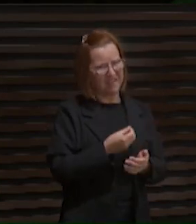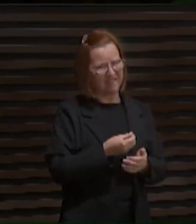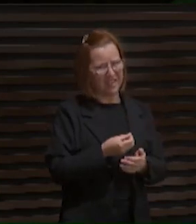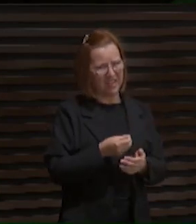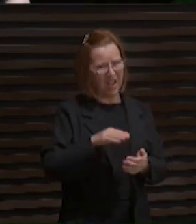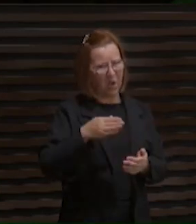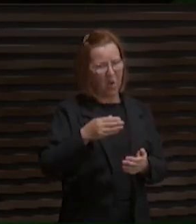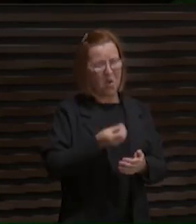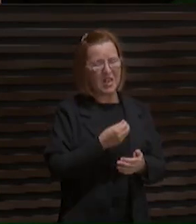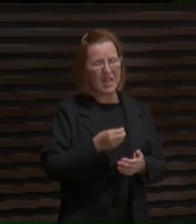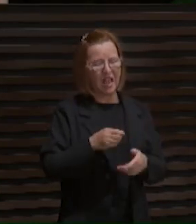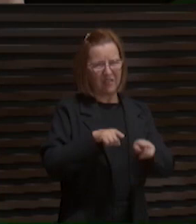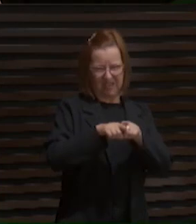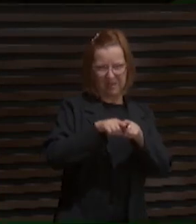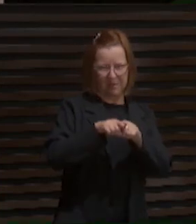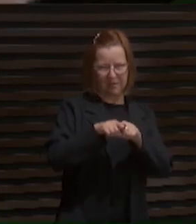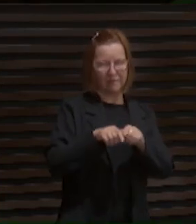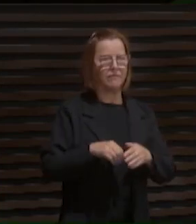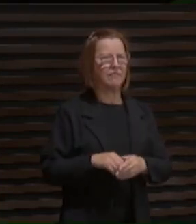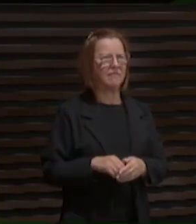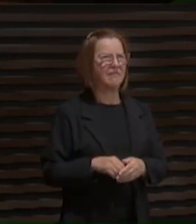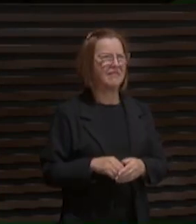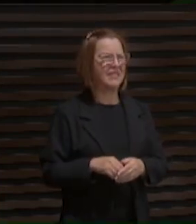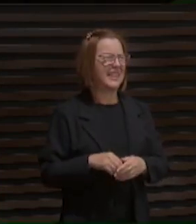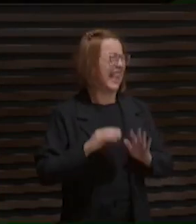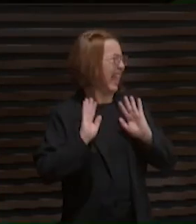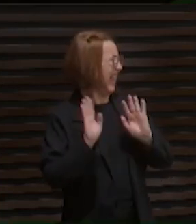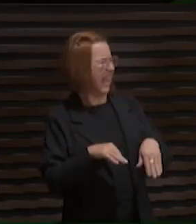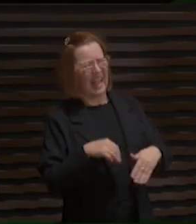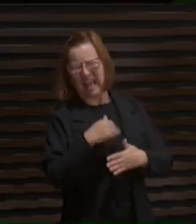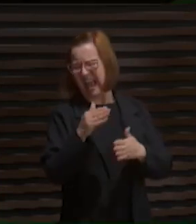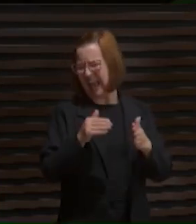Será que a gente está fazendo tudo bem, faz parte, todo mundo peca, a carne é fraca?